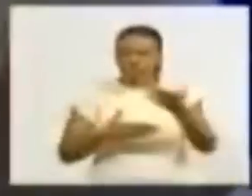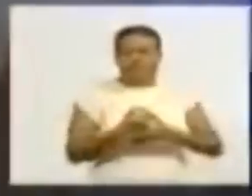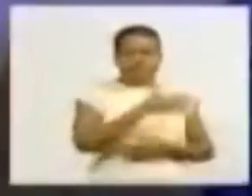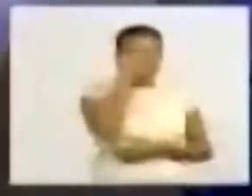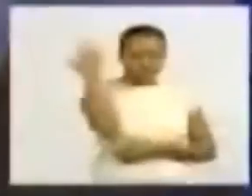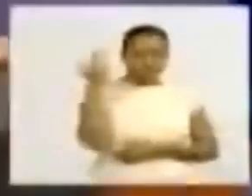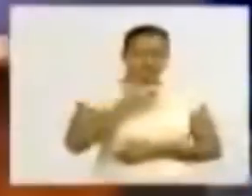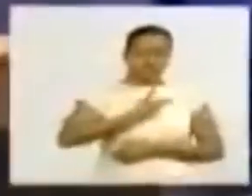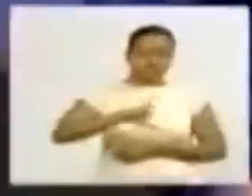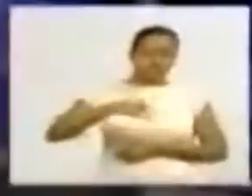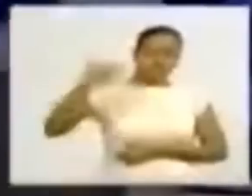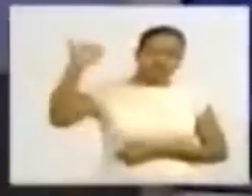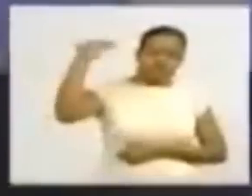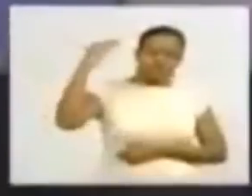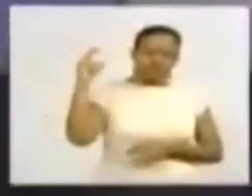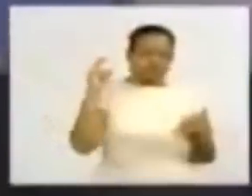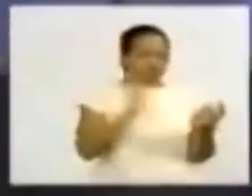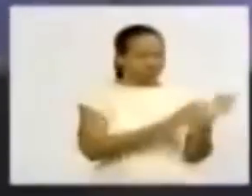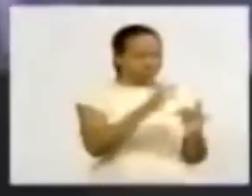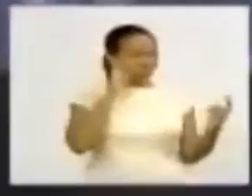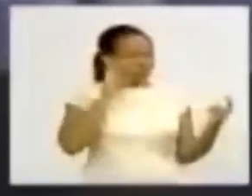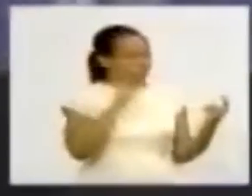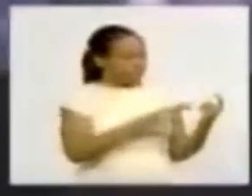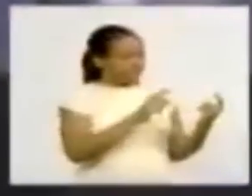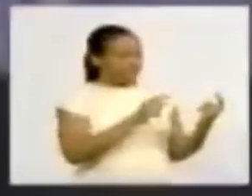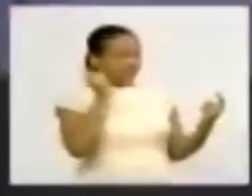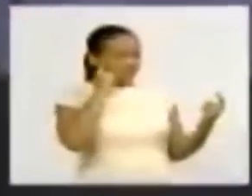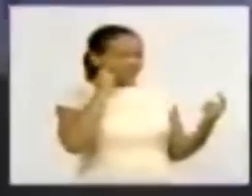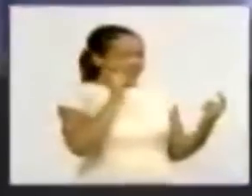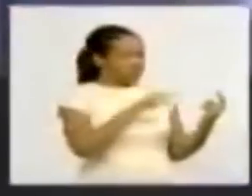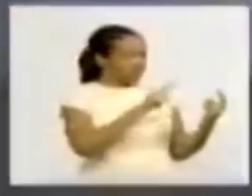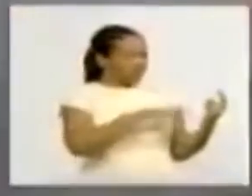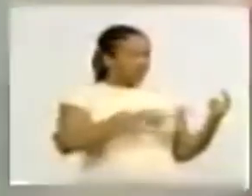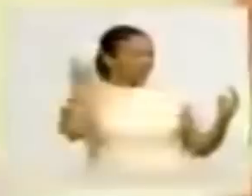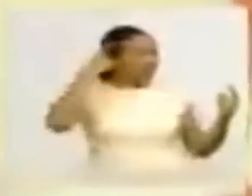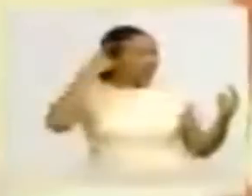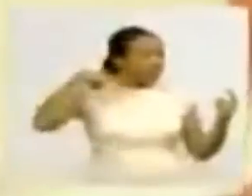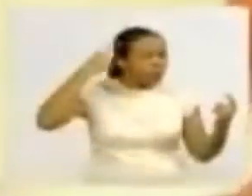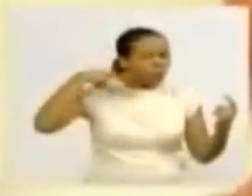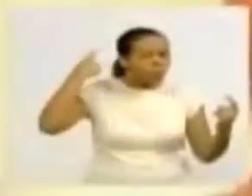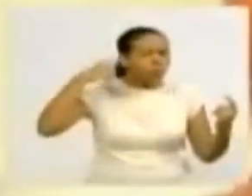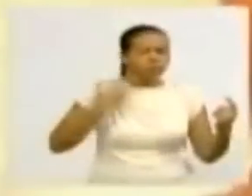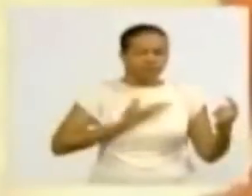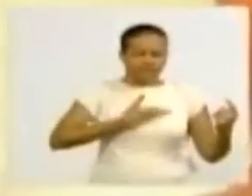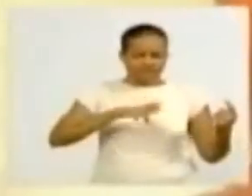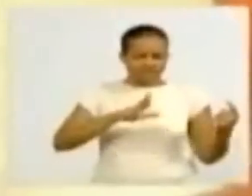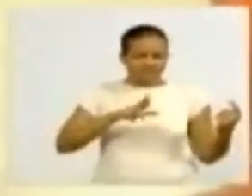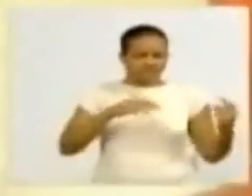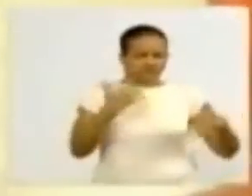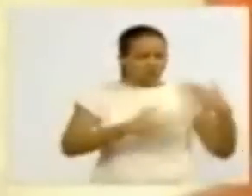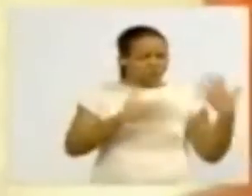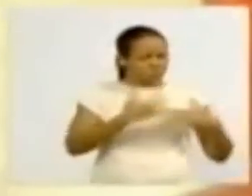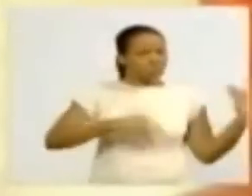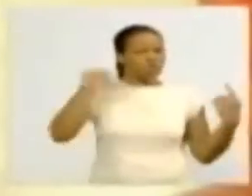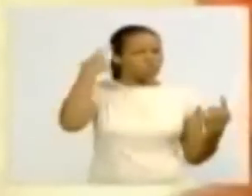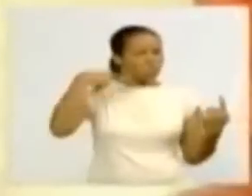As autoridades religiosas do seu tempo olhavam para ele e achavam que era um absurdo o que ele fazia com a religião naquele